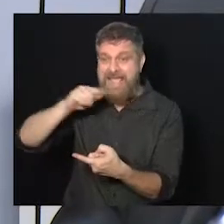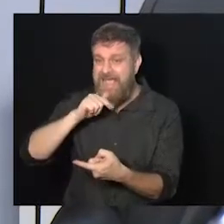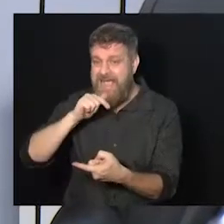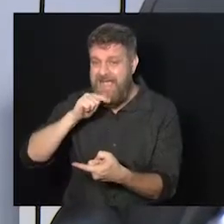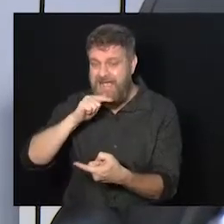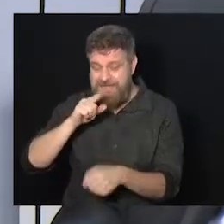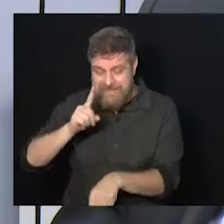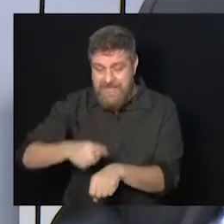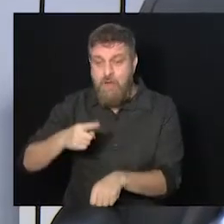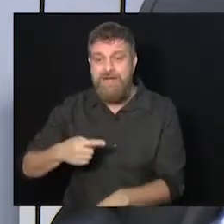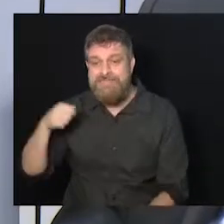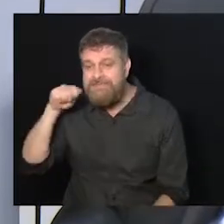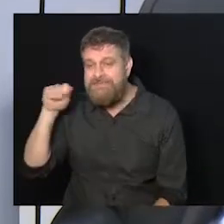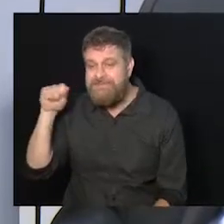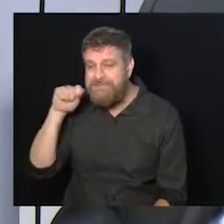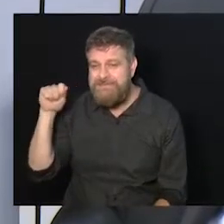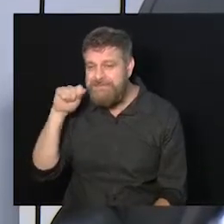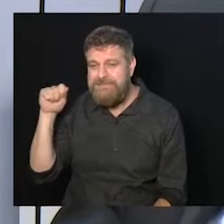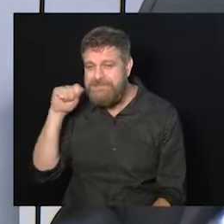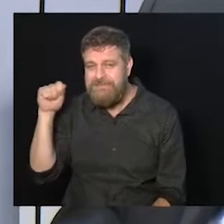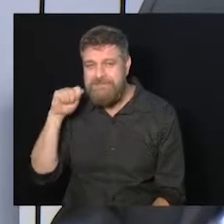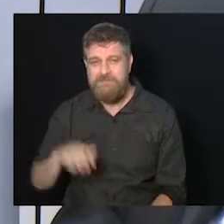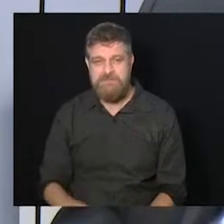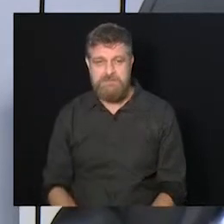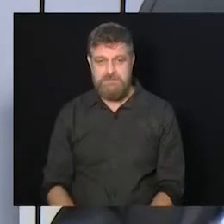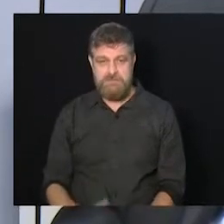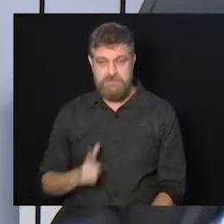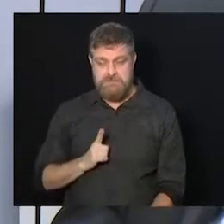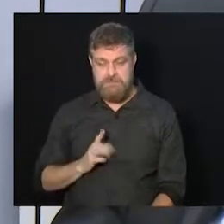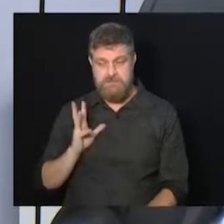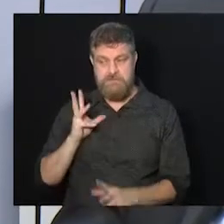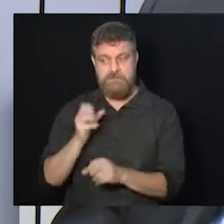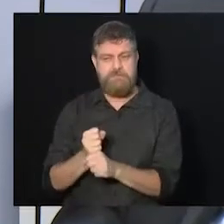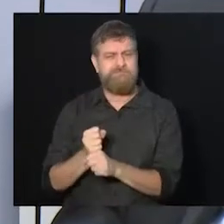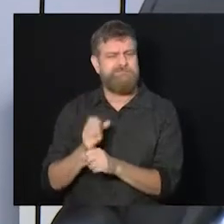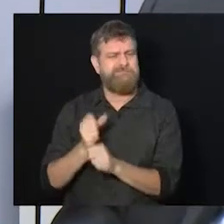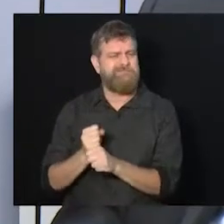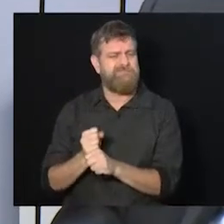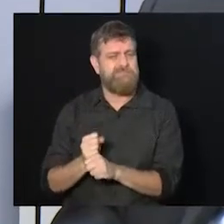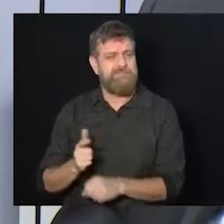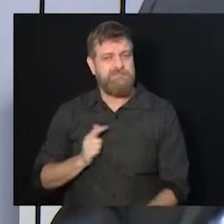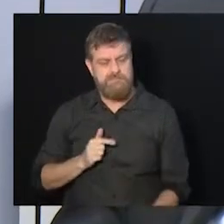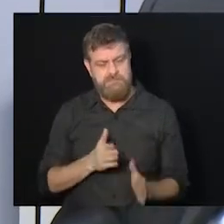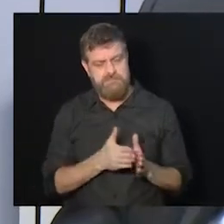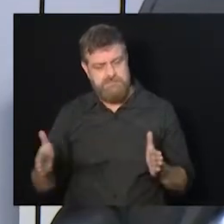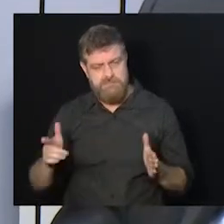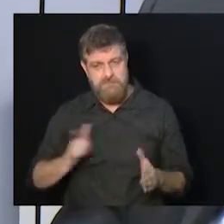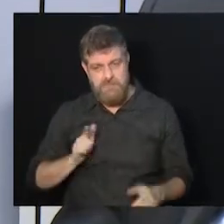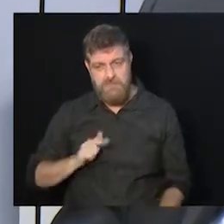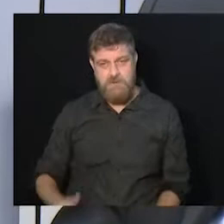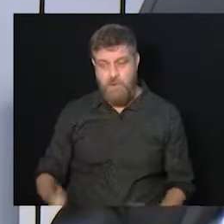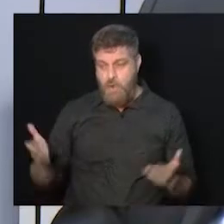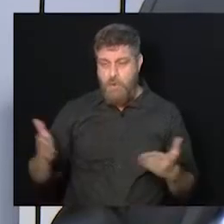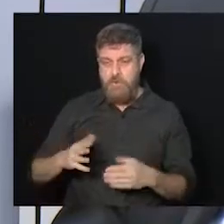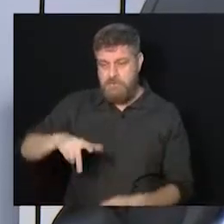só para escovar os dentes, né? Então, vocês façam as contas e com essa providência que eu tomo agora,